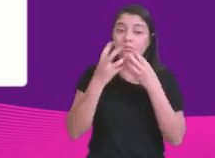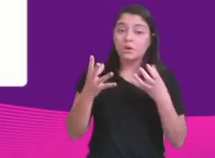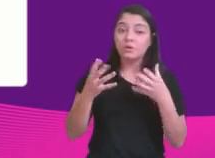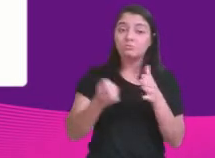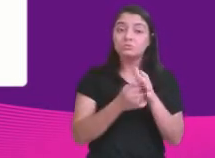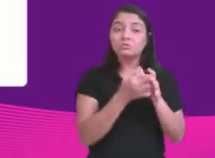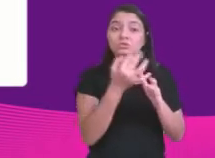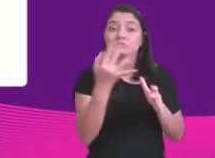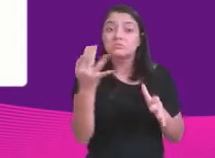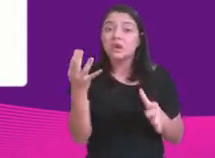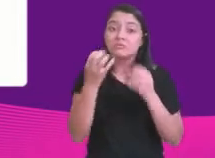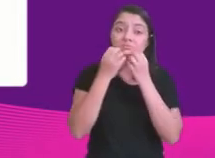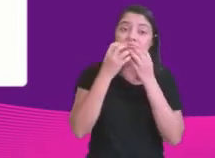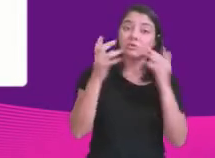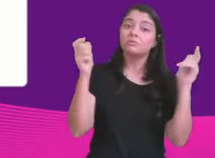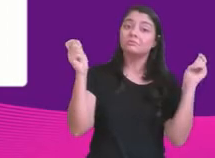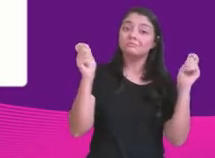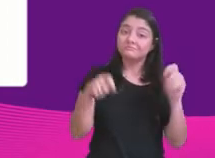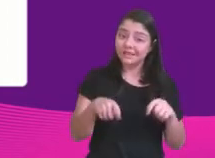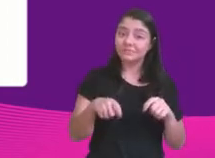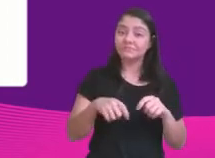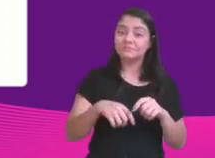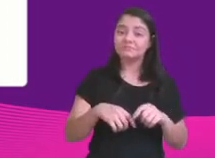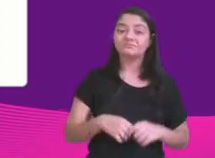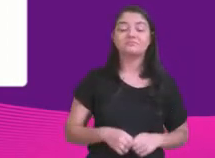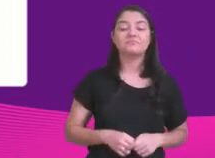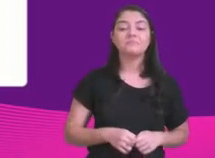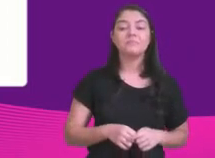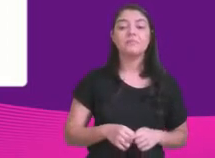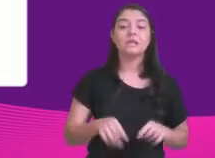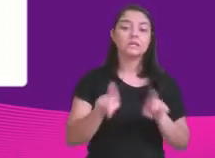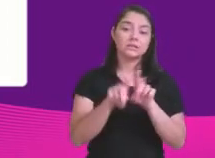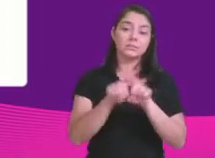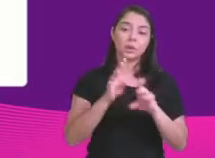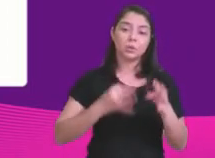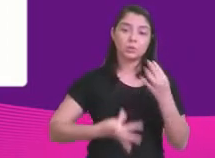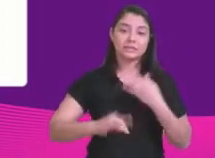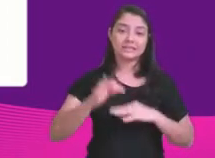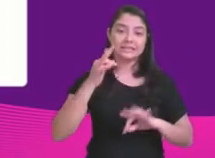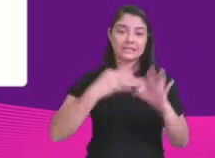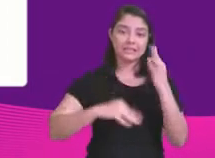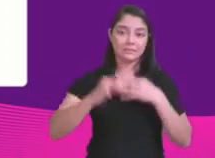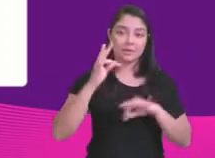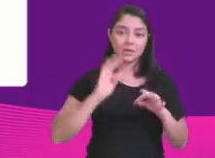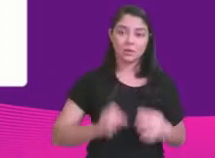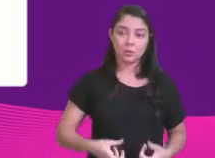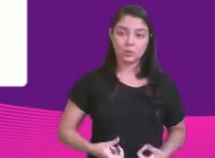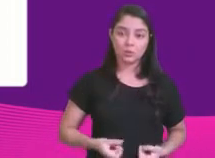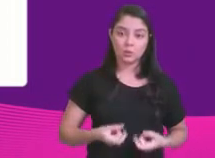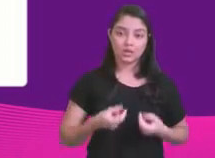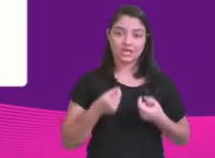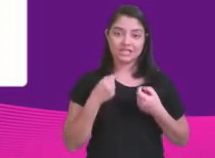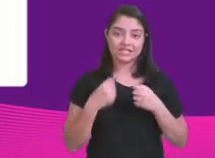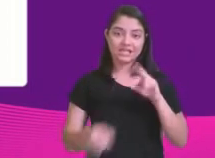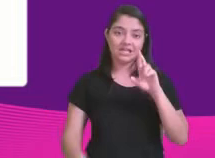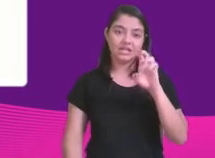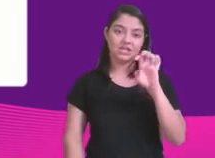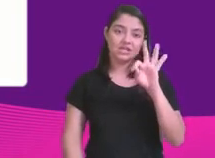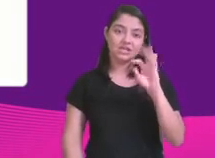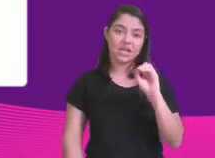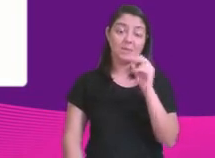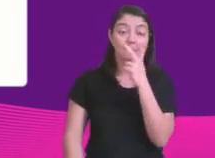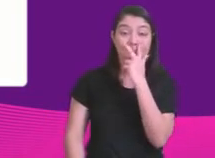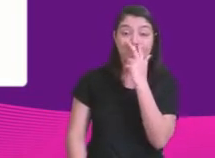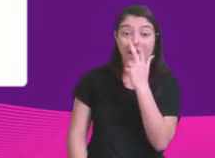vantagens em relação àquilo que nós temos hoje. E no tratamento do câncer de reto, parece que, apesar de nós